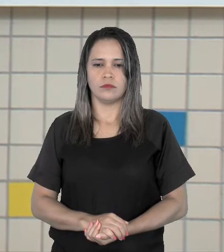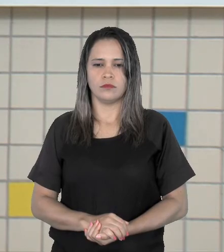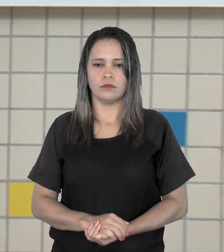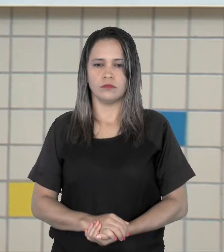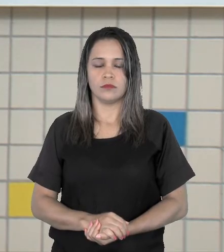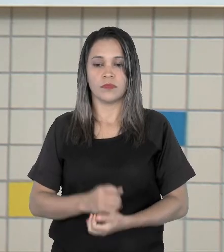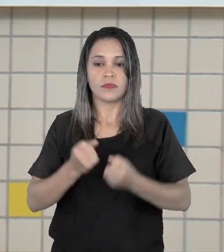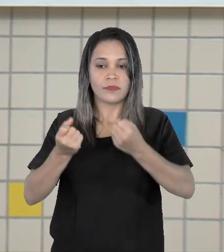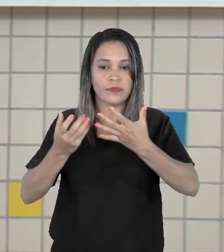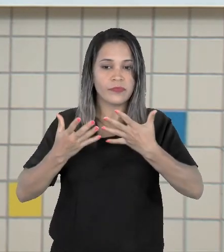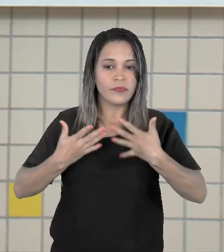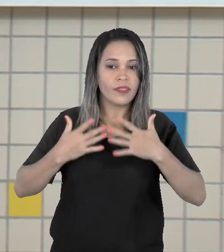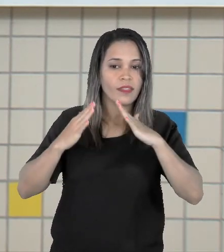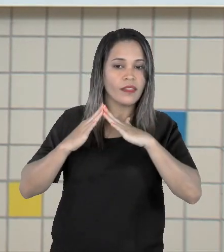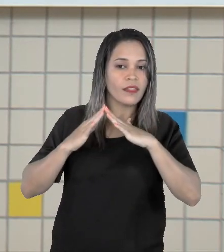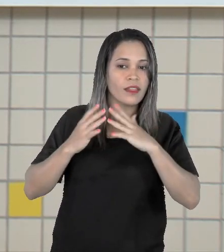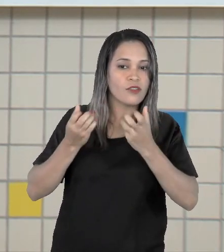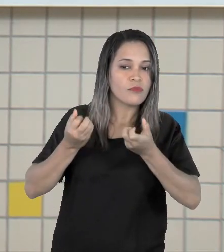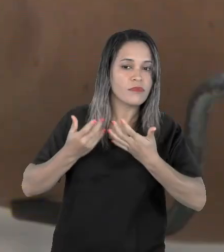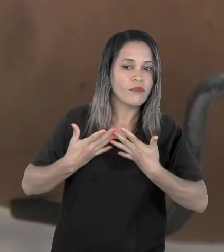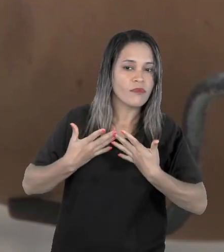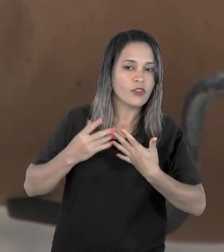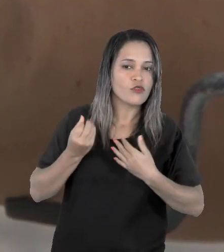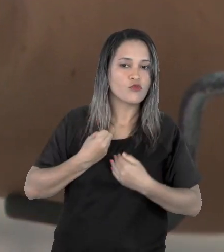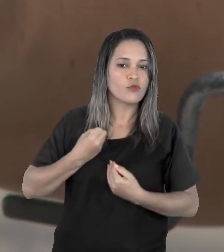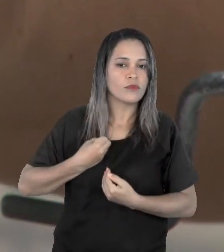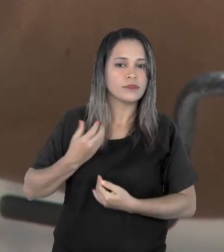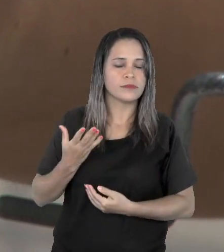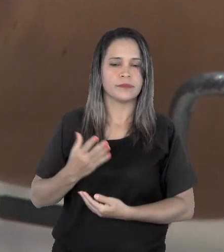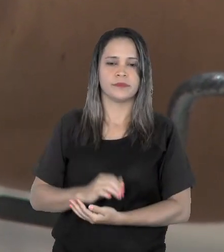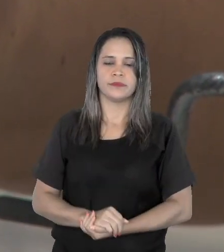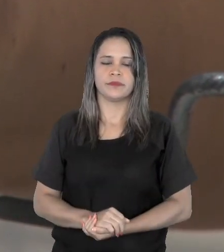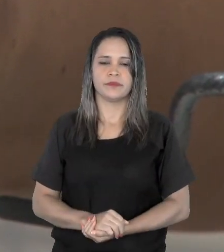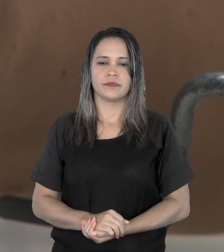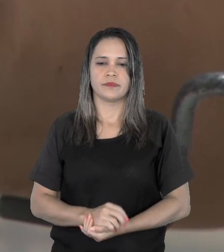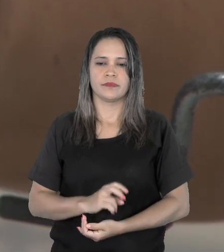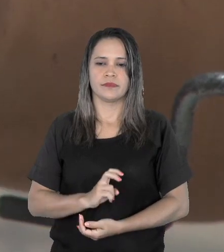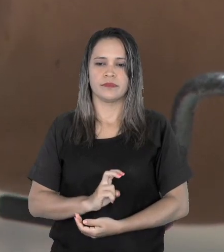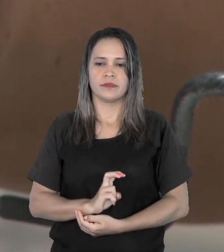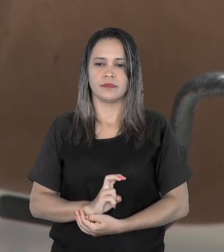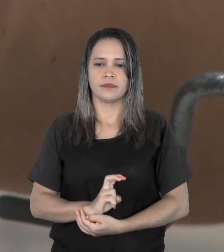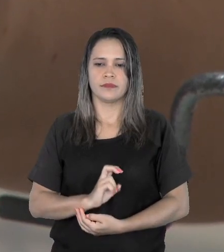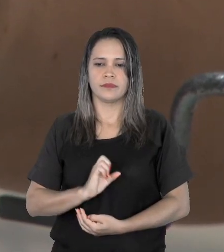Me falem aí de casa, que número é esse? O número